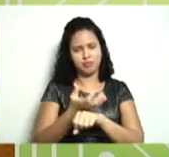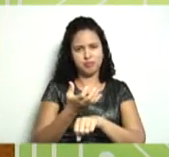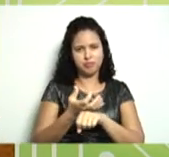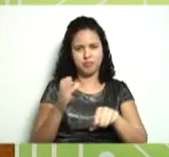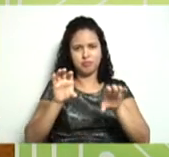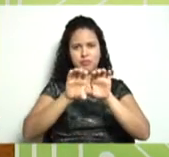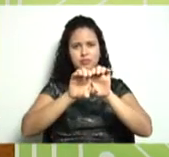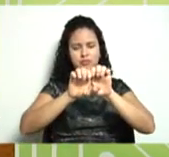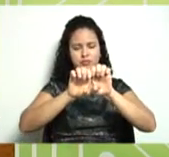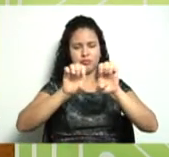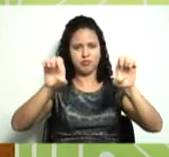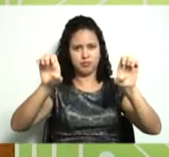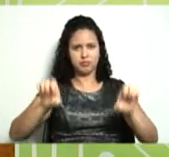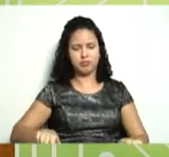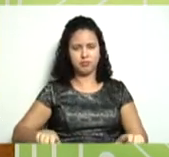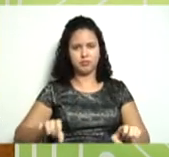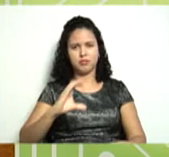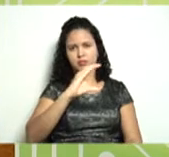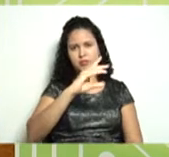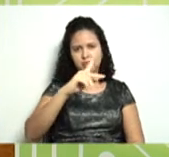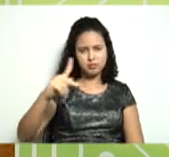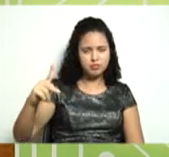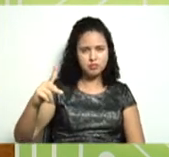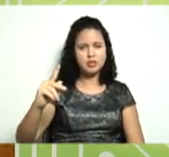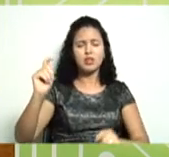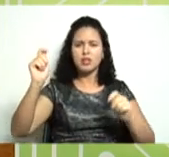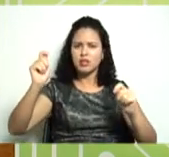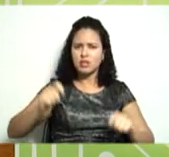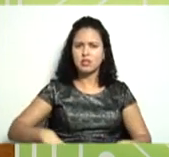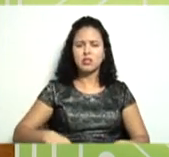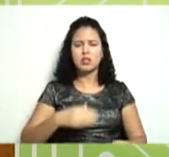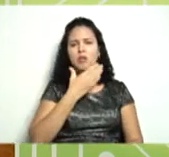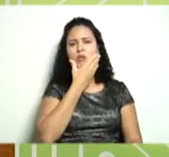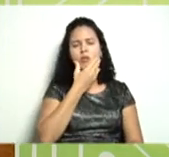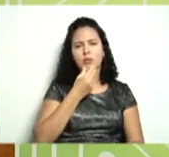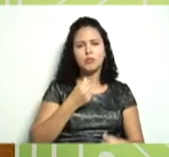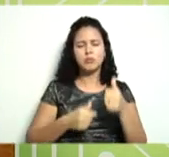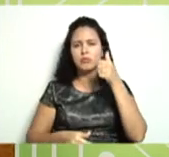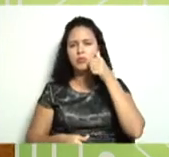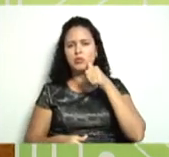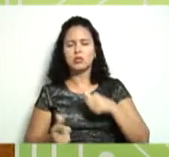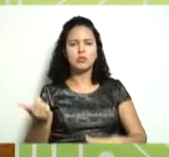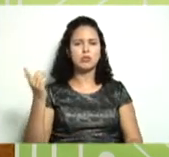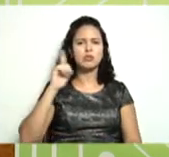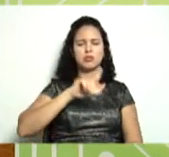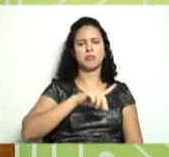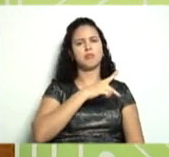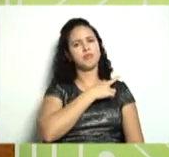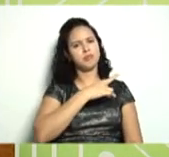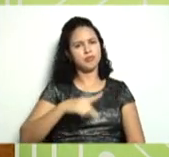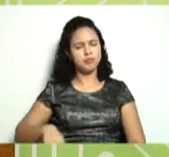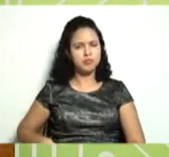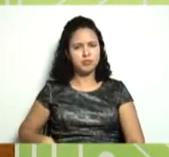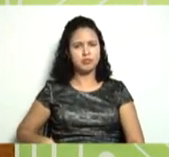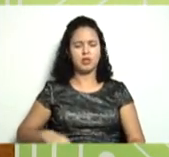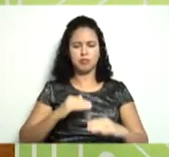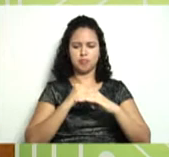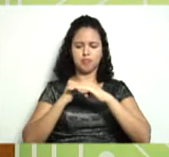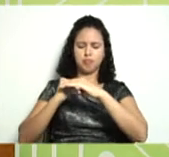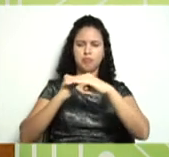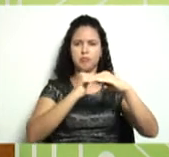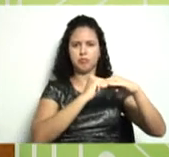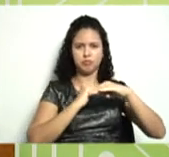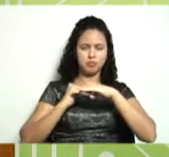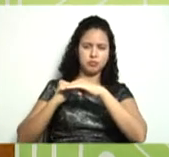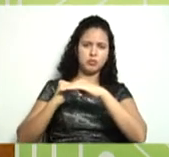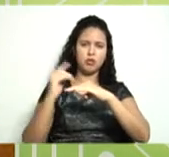a gente está vendo ali, ó, que é possível, tanto o homem quanto a mulher, até porque, gente, pela igualdade, hoje